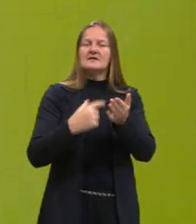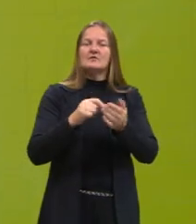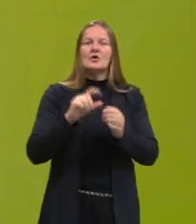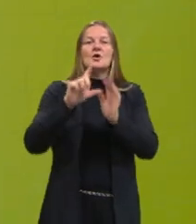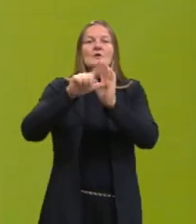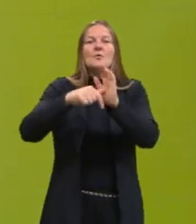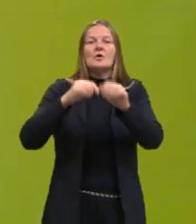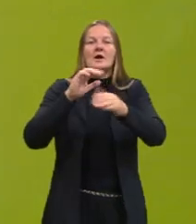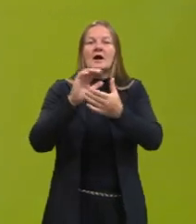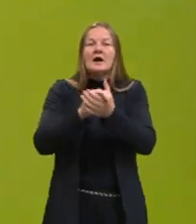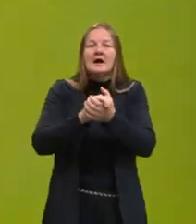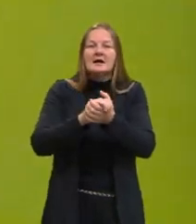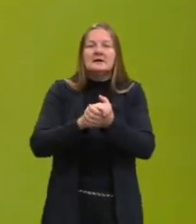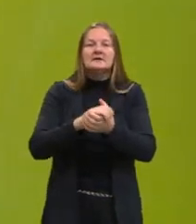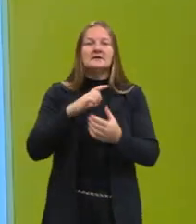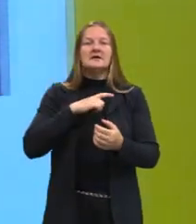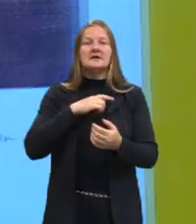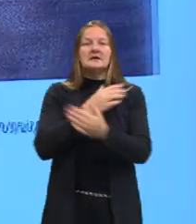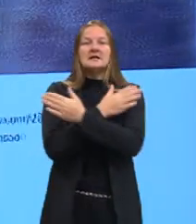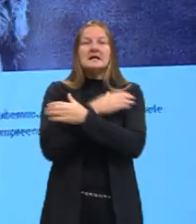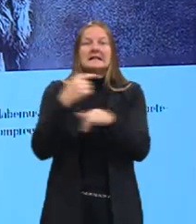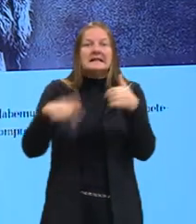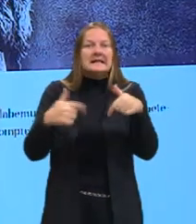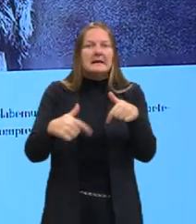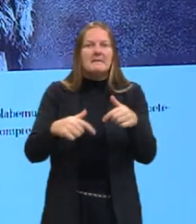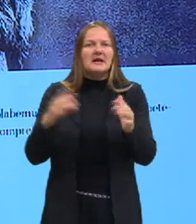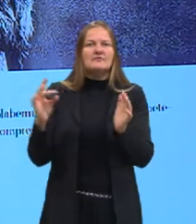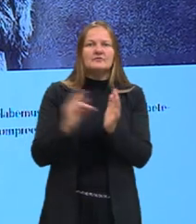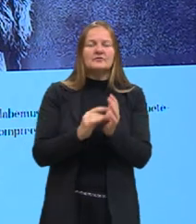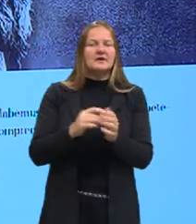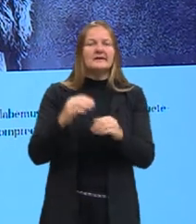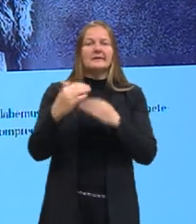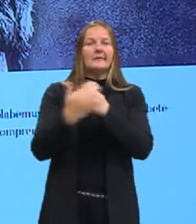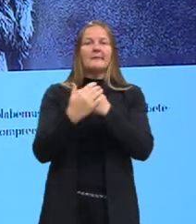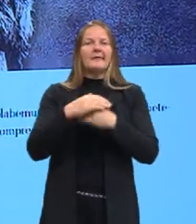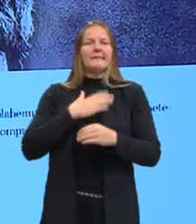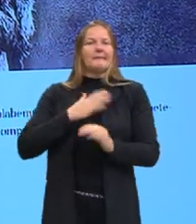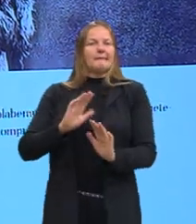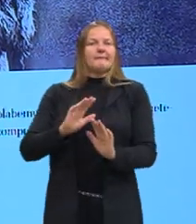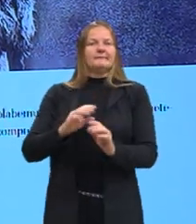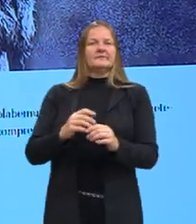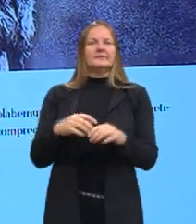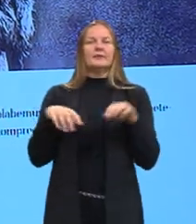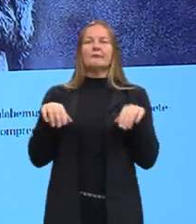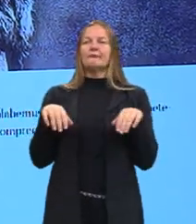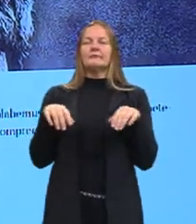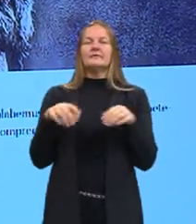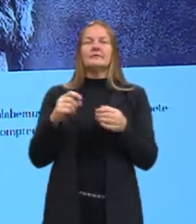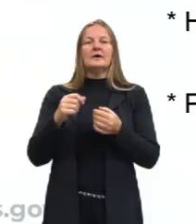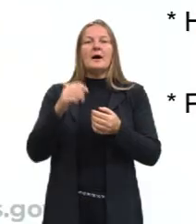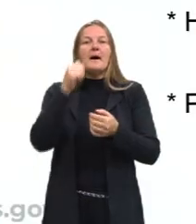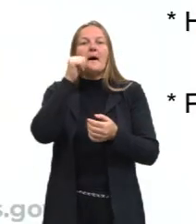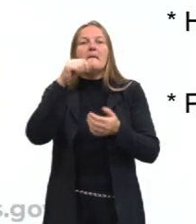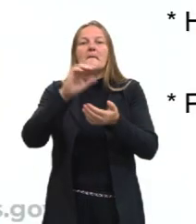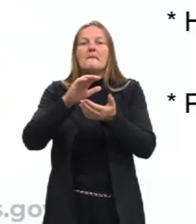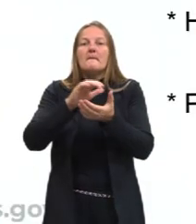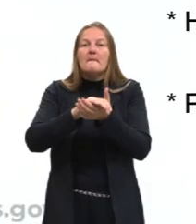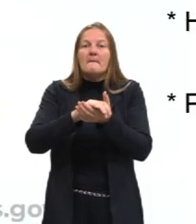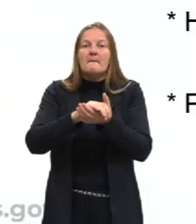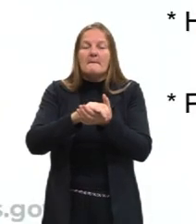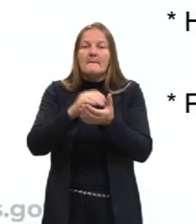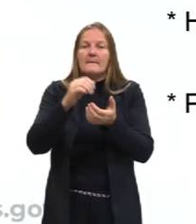casa após ter conseguido um emprego fixo ele se ocuparia muito ele não aceitaria se a mulher tivesse o